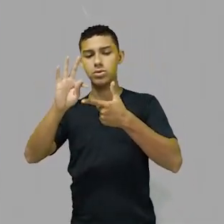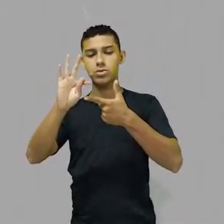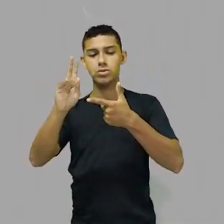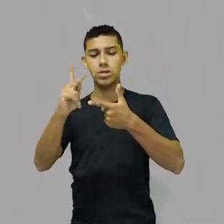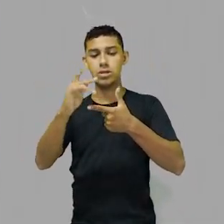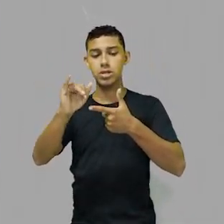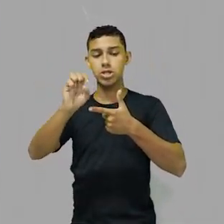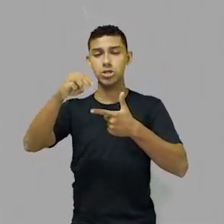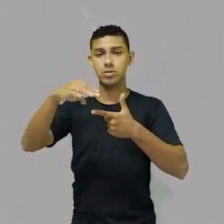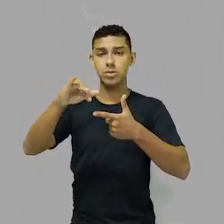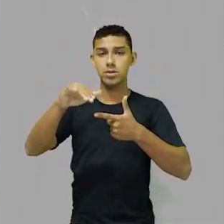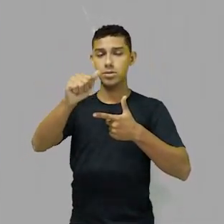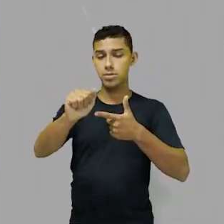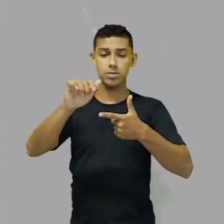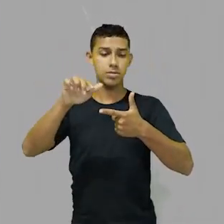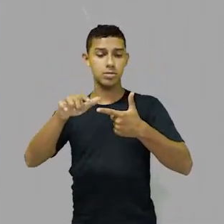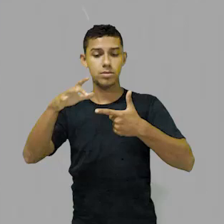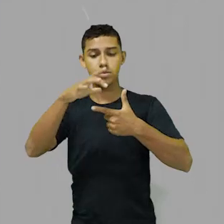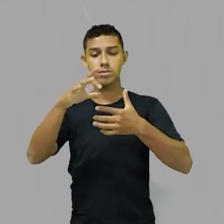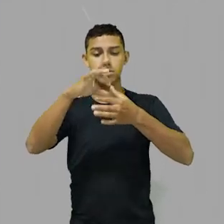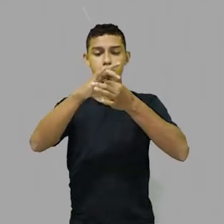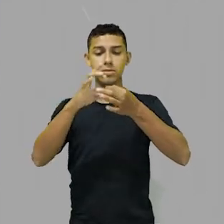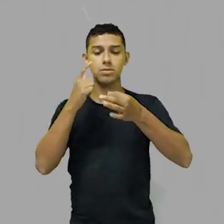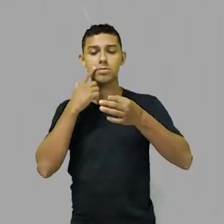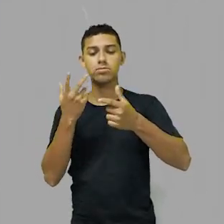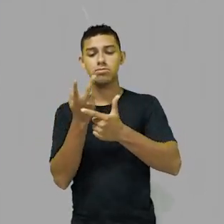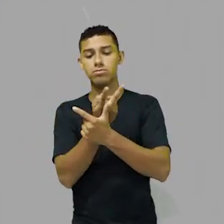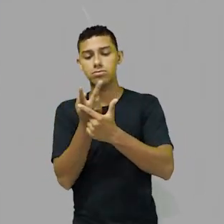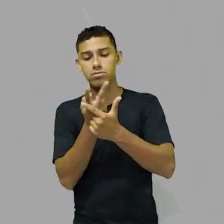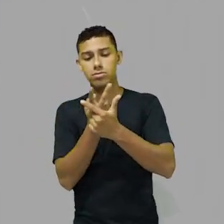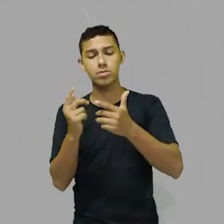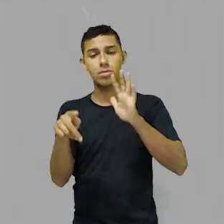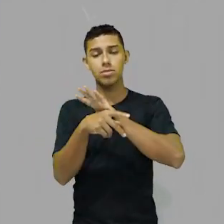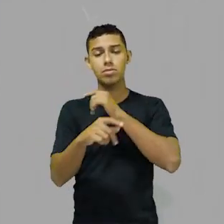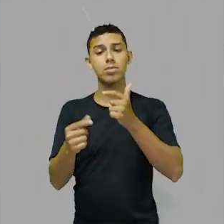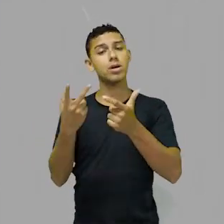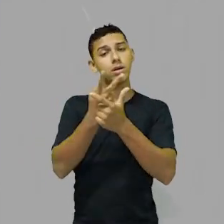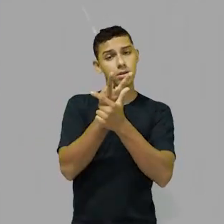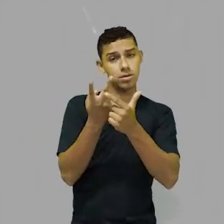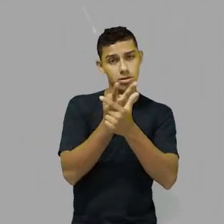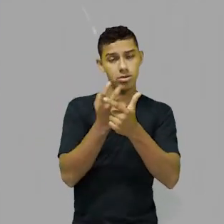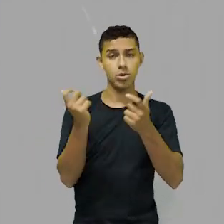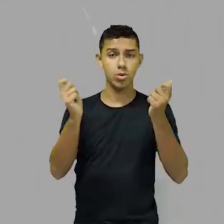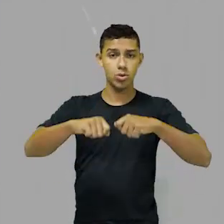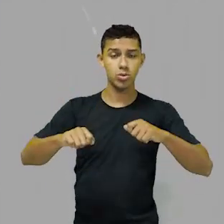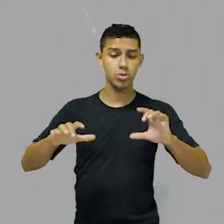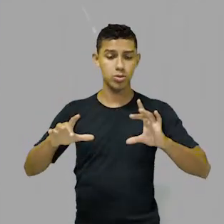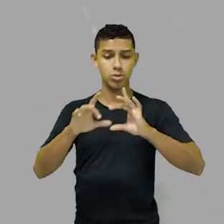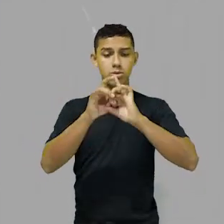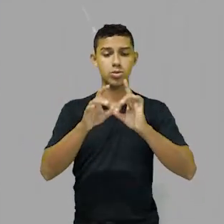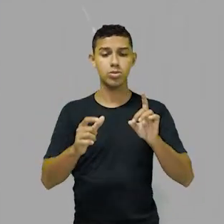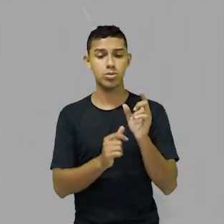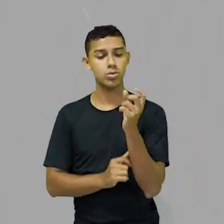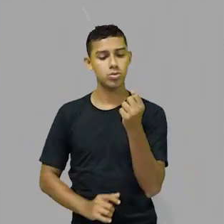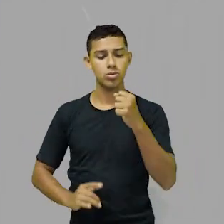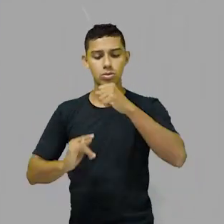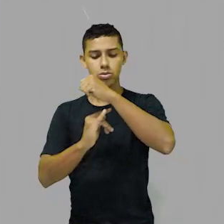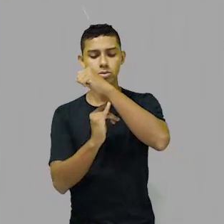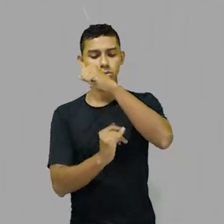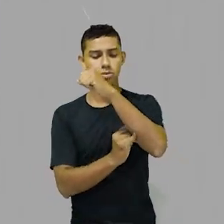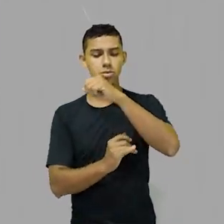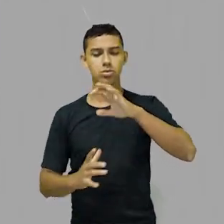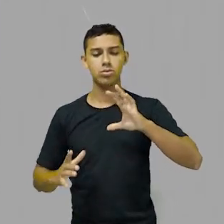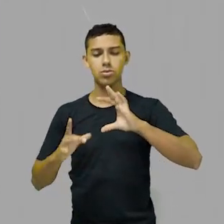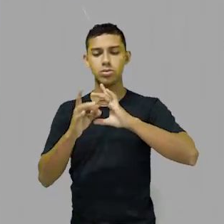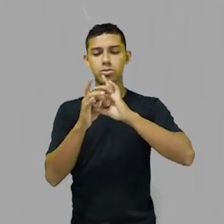bases nitrogenadas, só existe essa ligação entre essas duas porque essas duas conseguem formar duas pontes de hidrogênio.